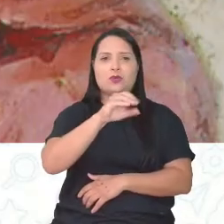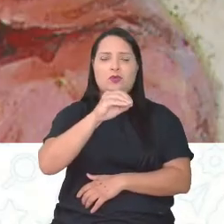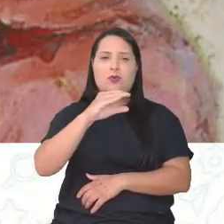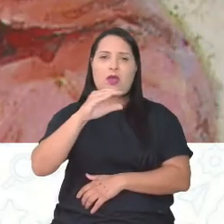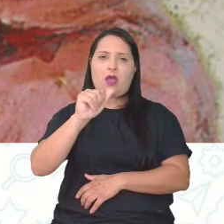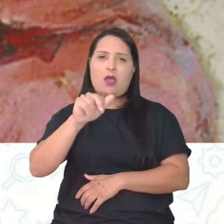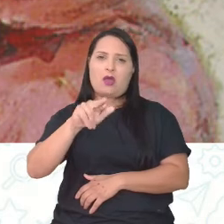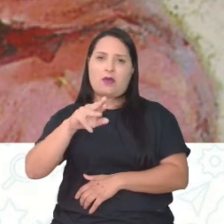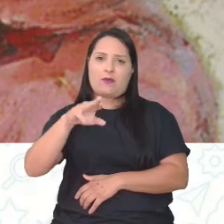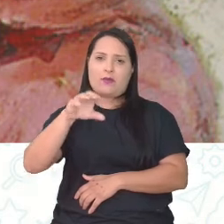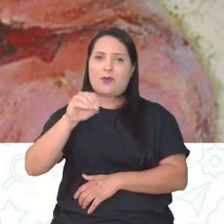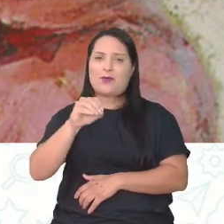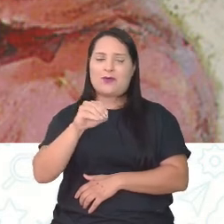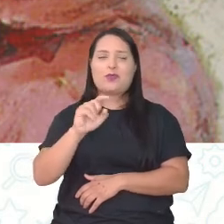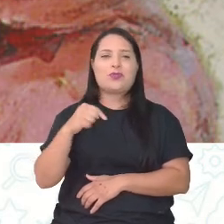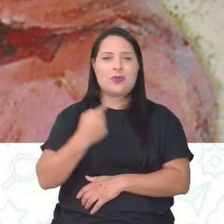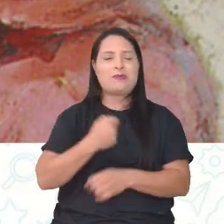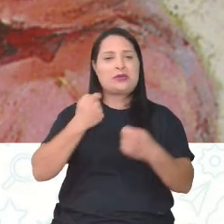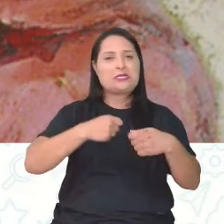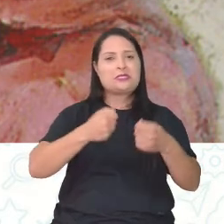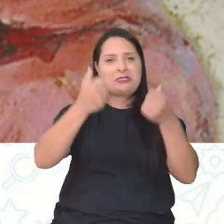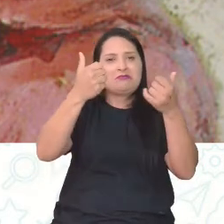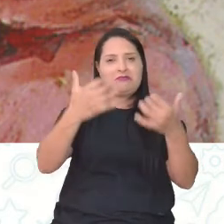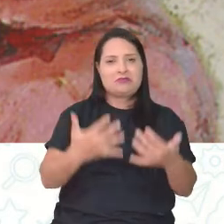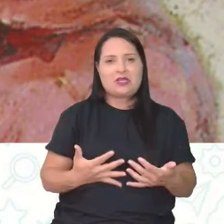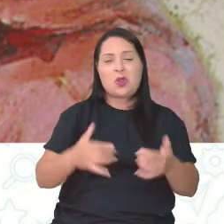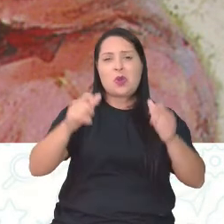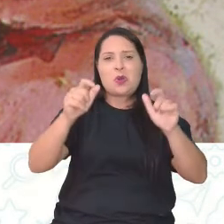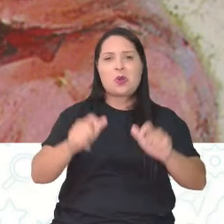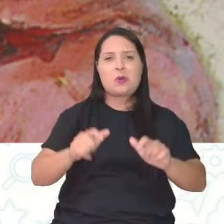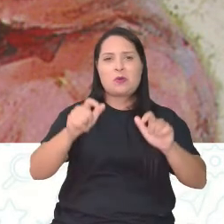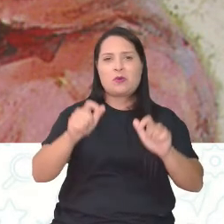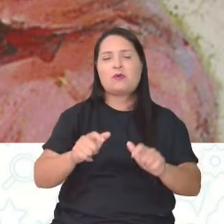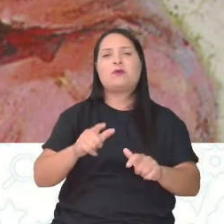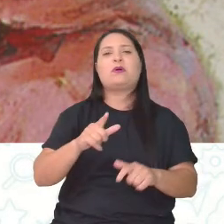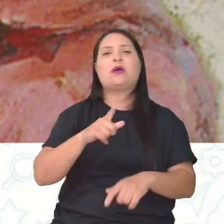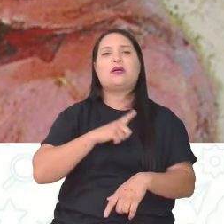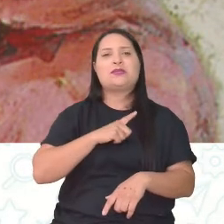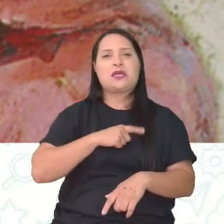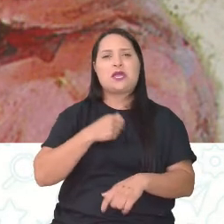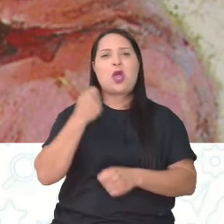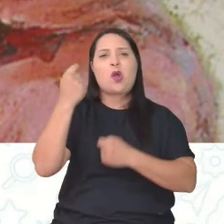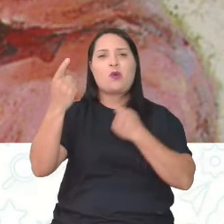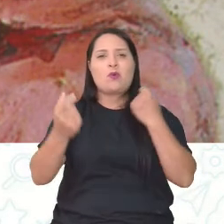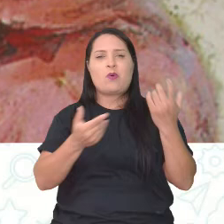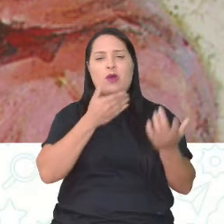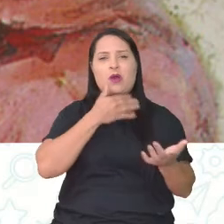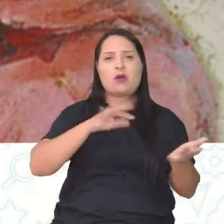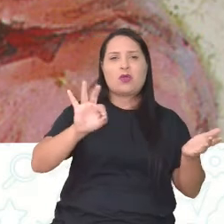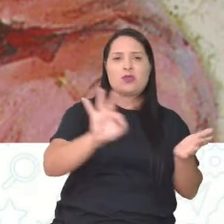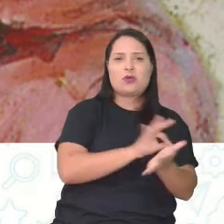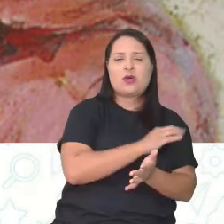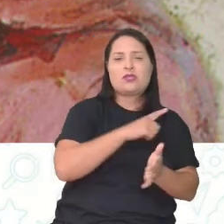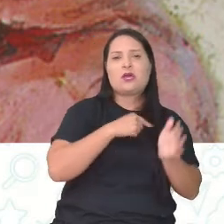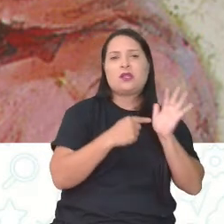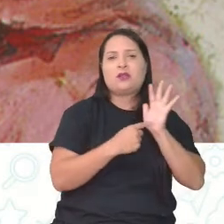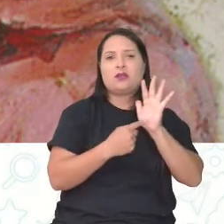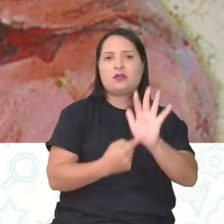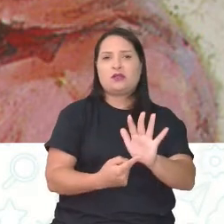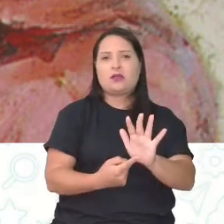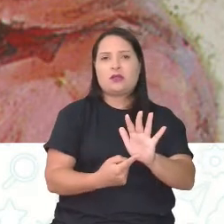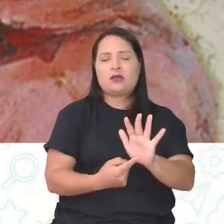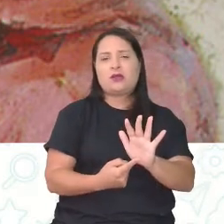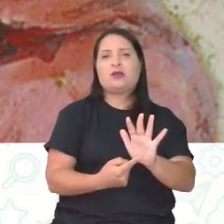não tem como não falar dele, né? O lugar é apontado por alguns autores como local da exposição dos